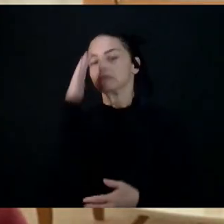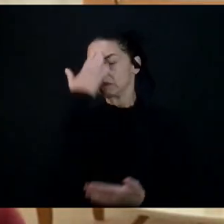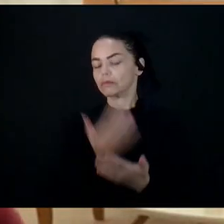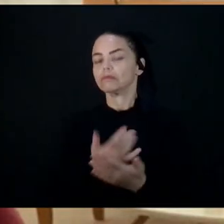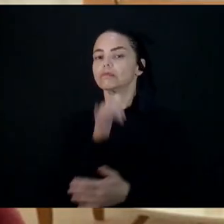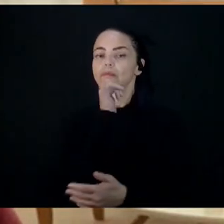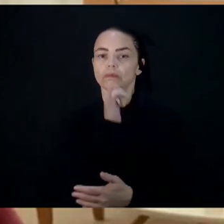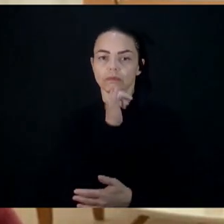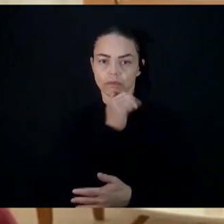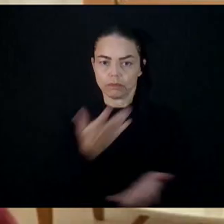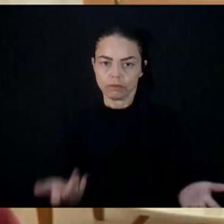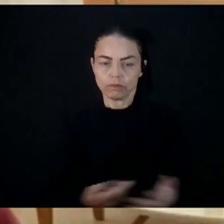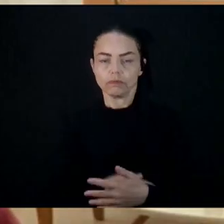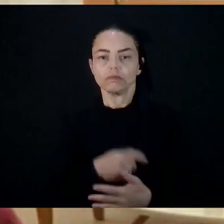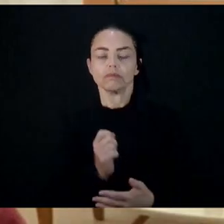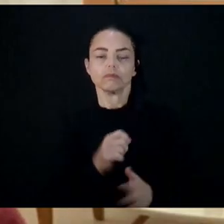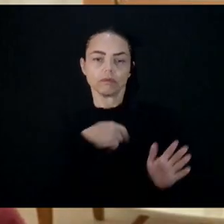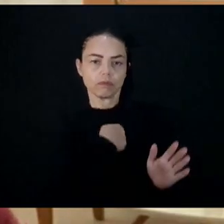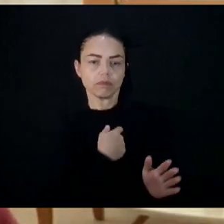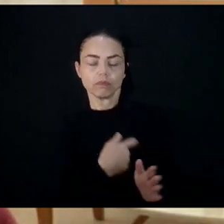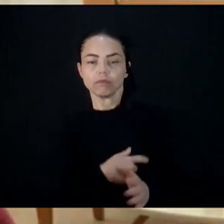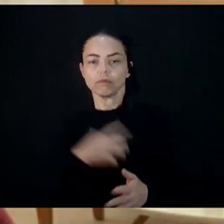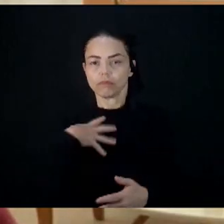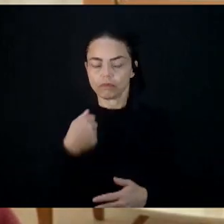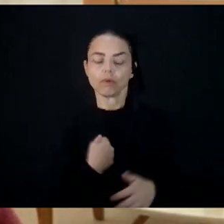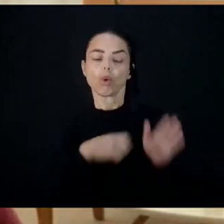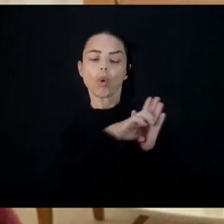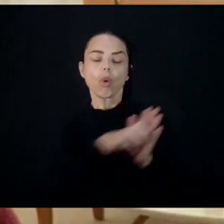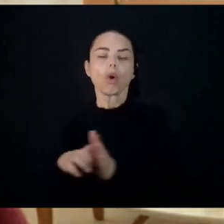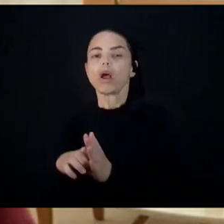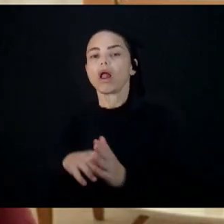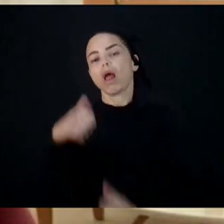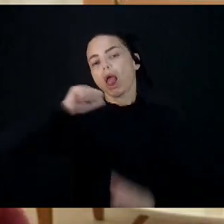o filho vê os pais bebendo dentro de casa de forma